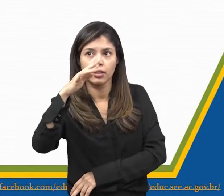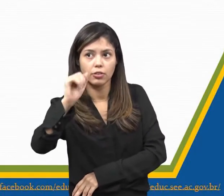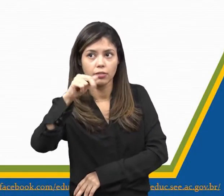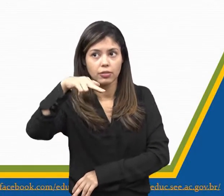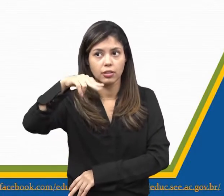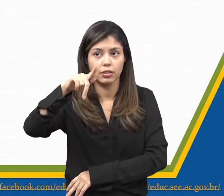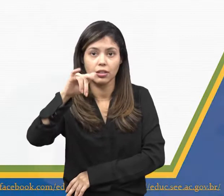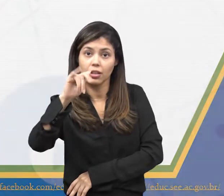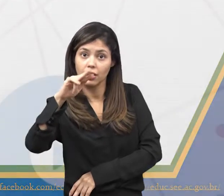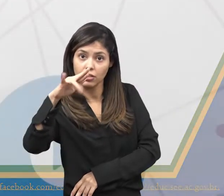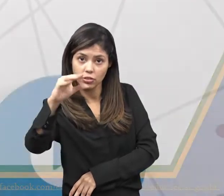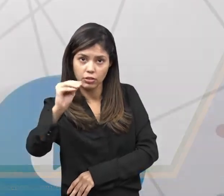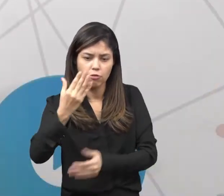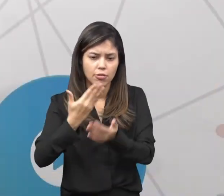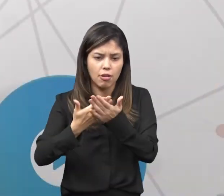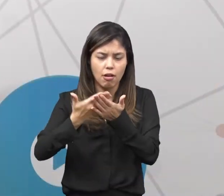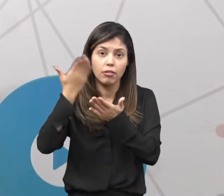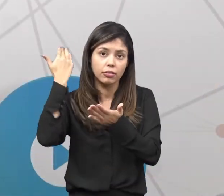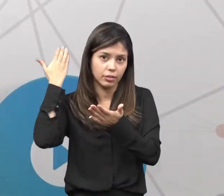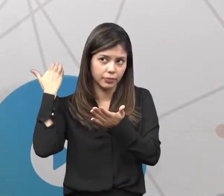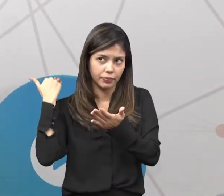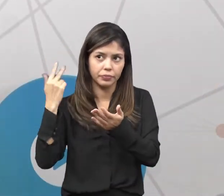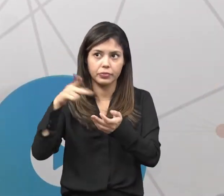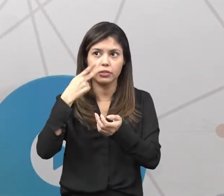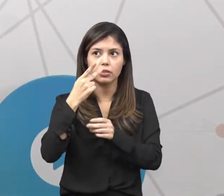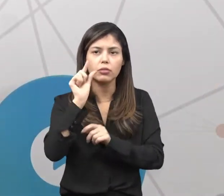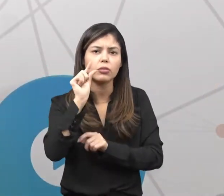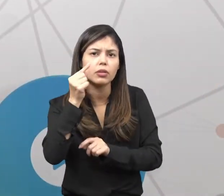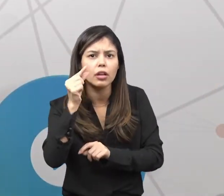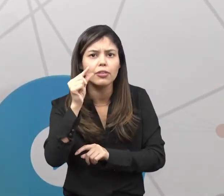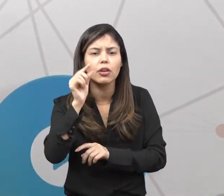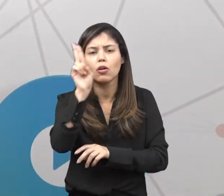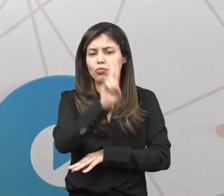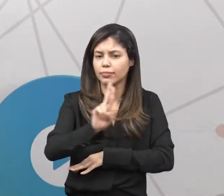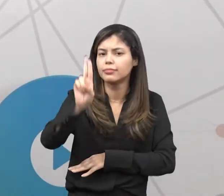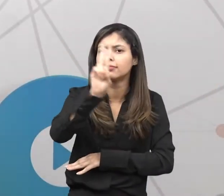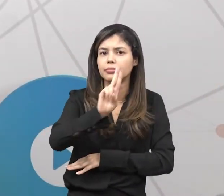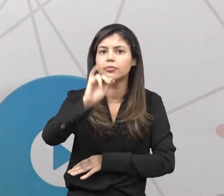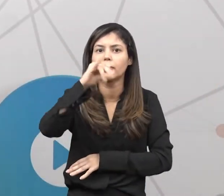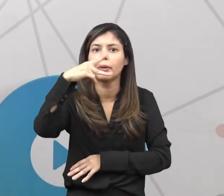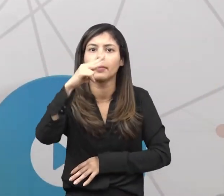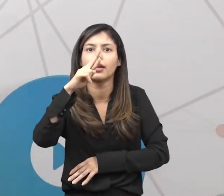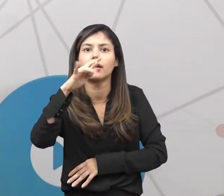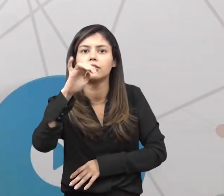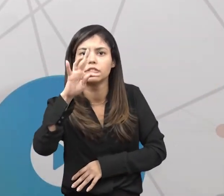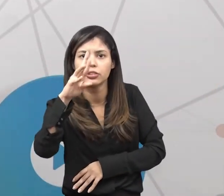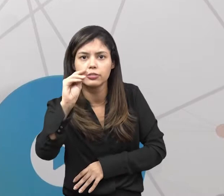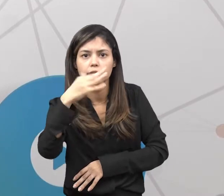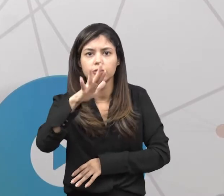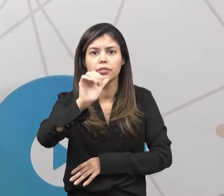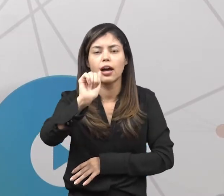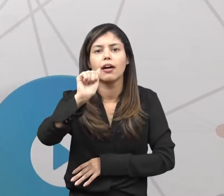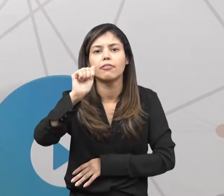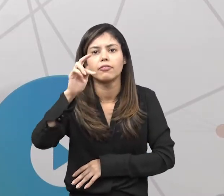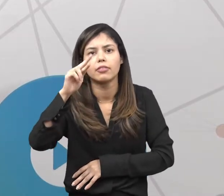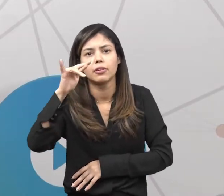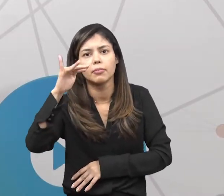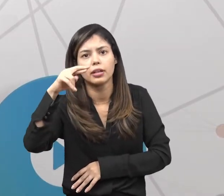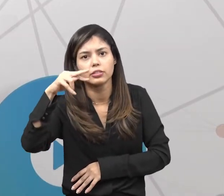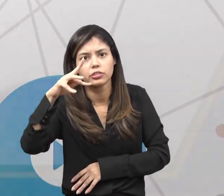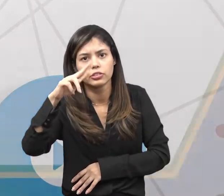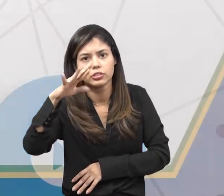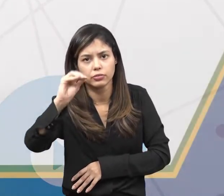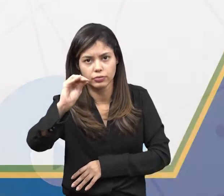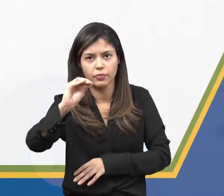negativo. Na aula anterior, nós falamos sobre a utilização do imperativo afirmativo, que